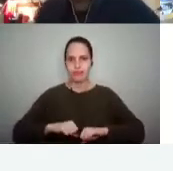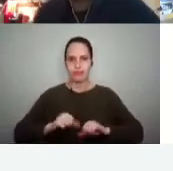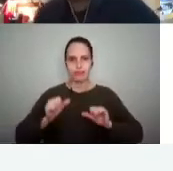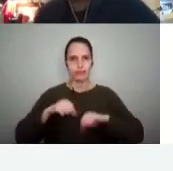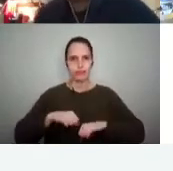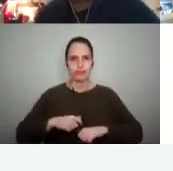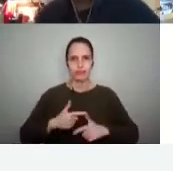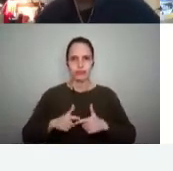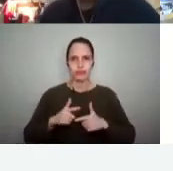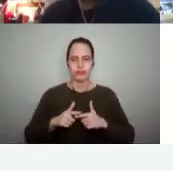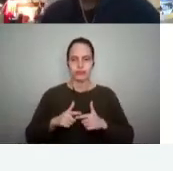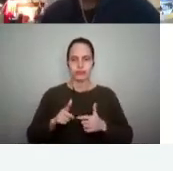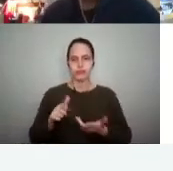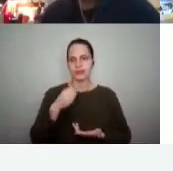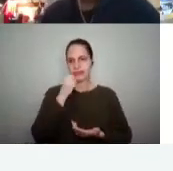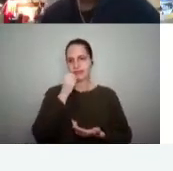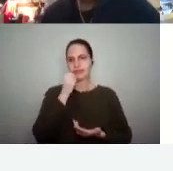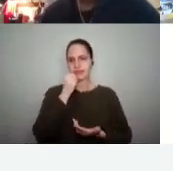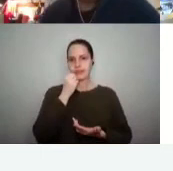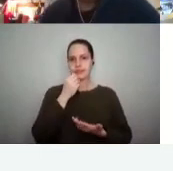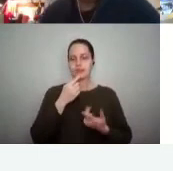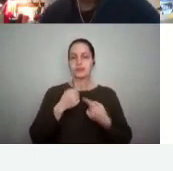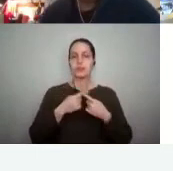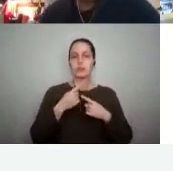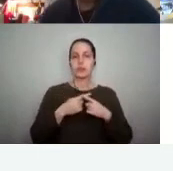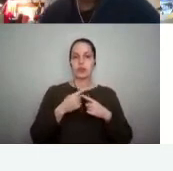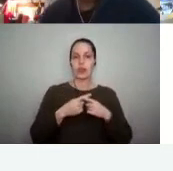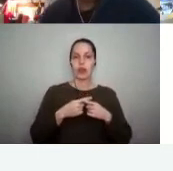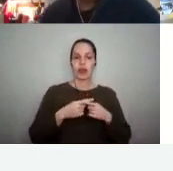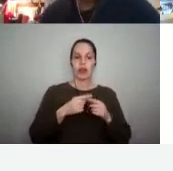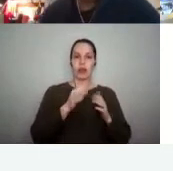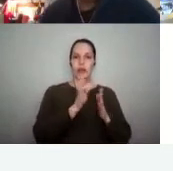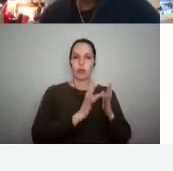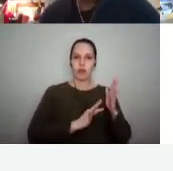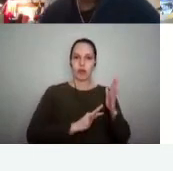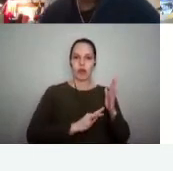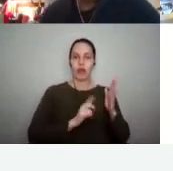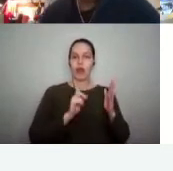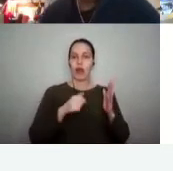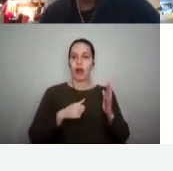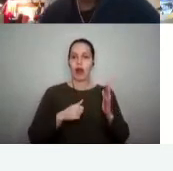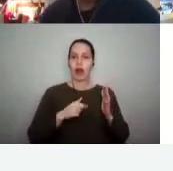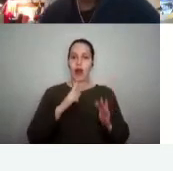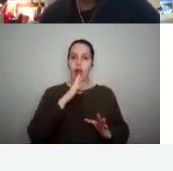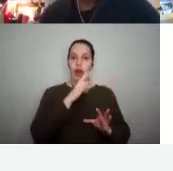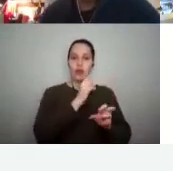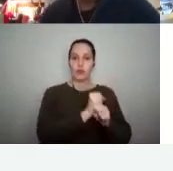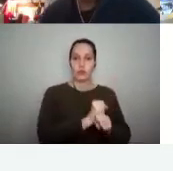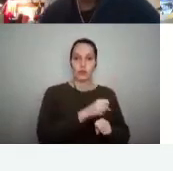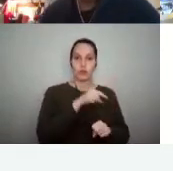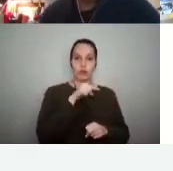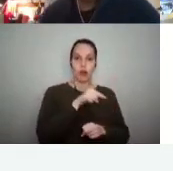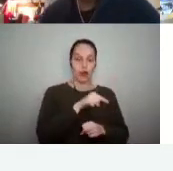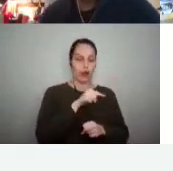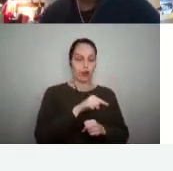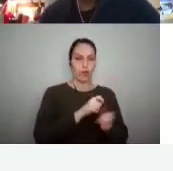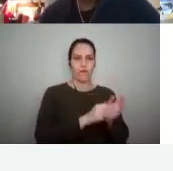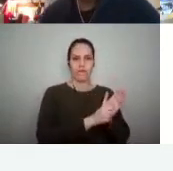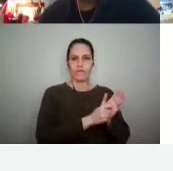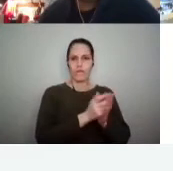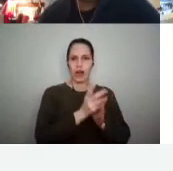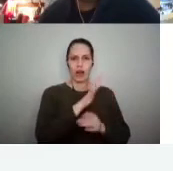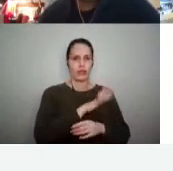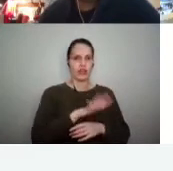teoria ela é o resultado de múltiplas generalizações, né? E a prática é sempre